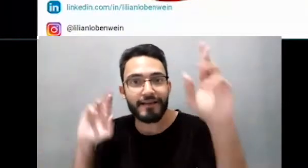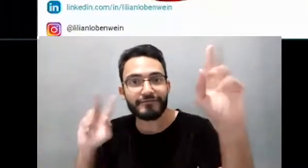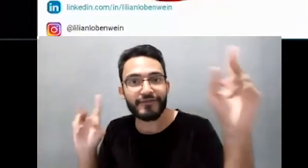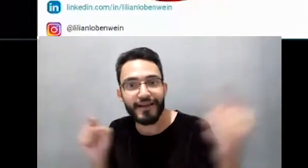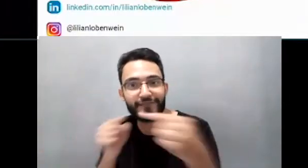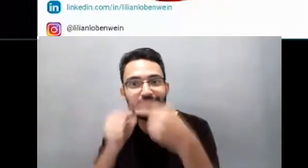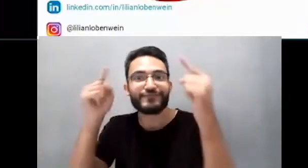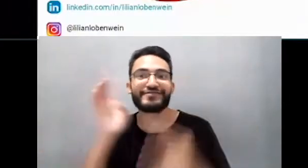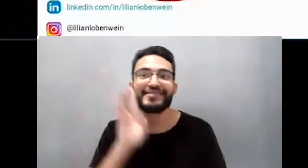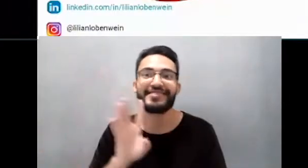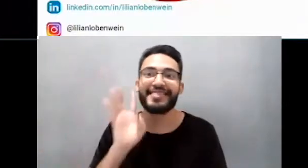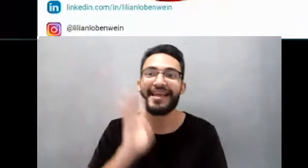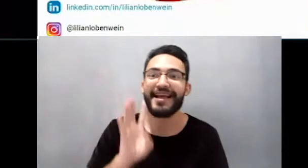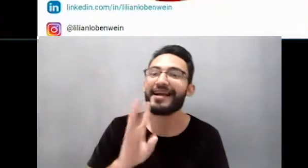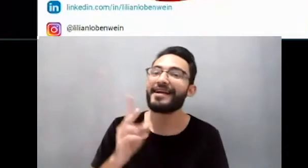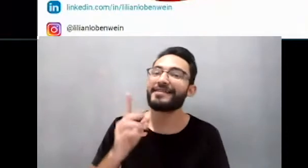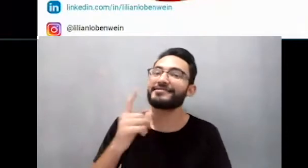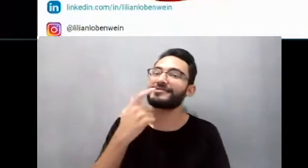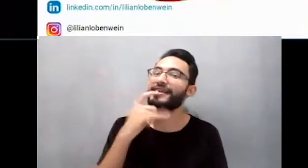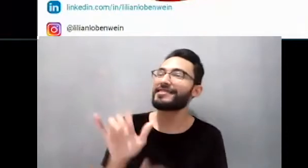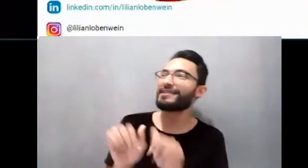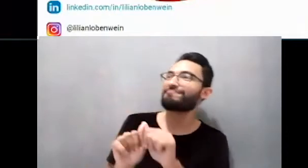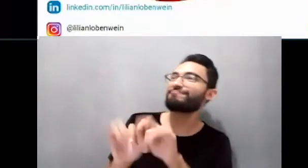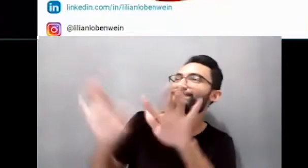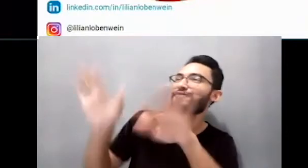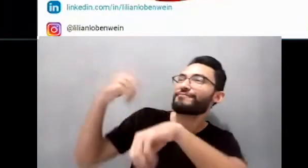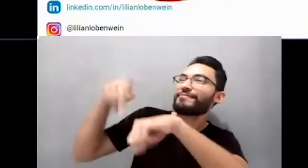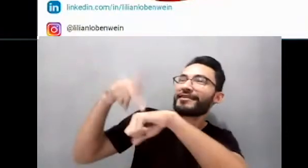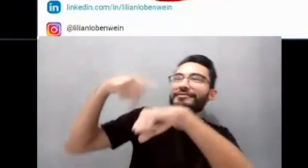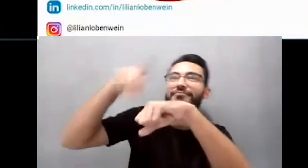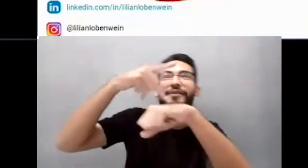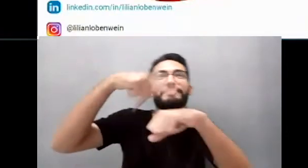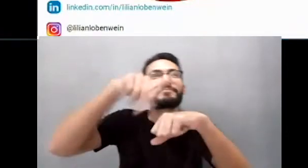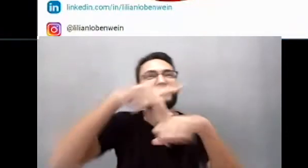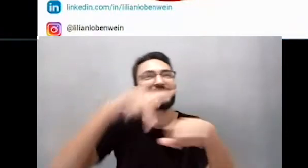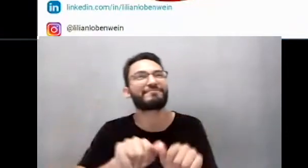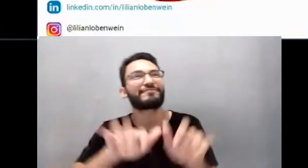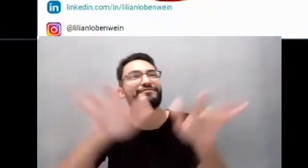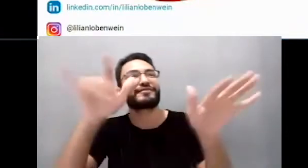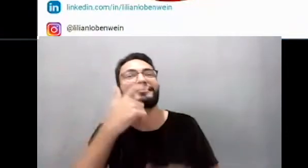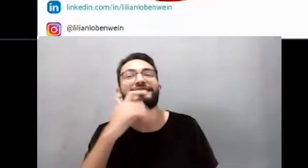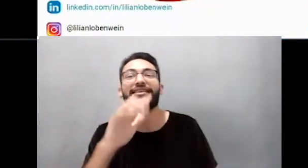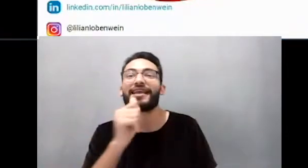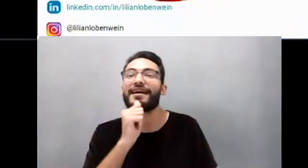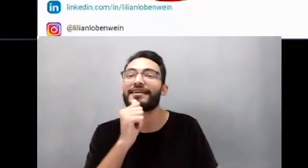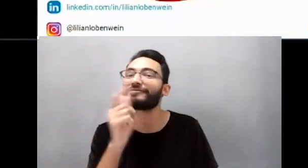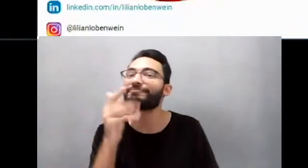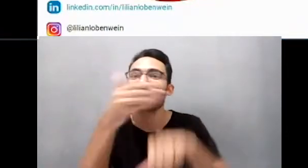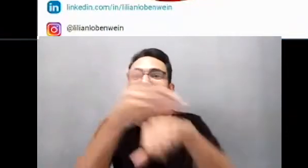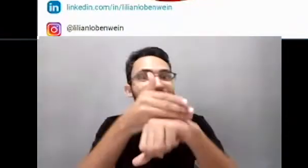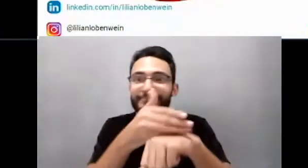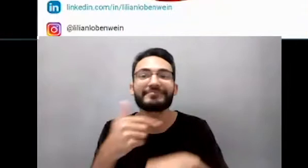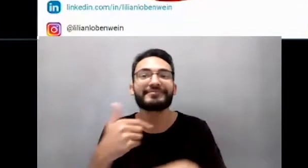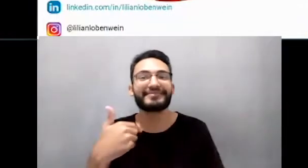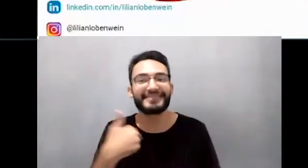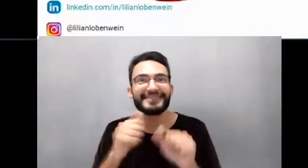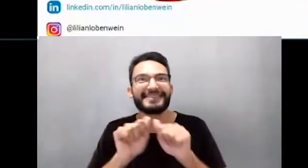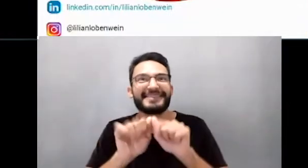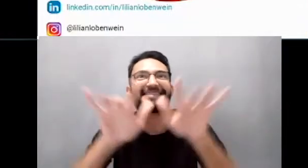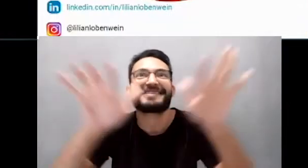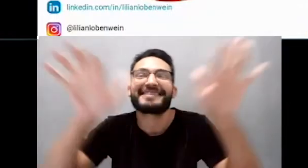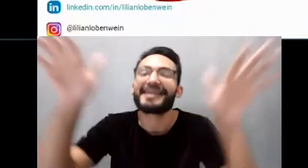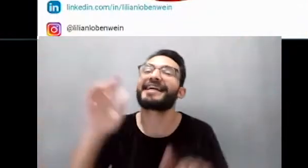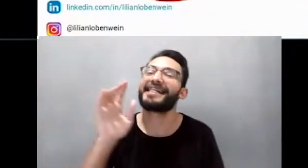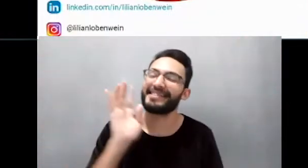nome da C&T para fora e ir conhecendo outras culturas que a C&T ainda não está presente, para mim tem sido brilhante,